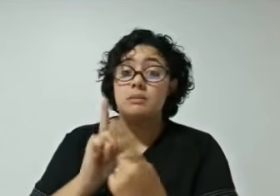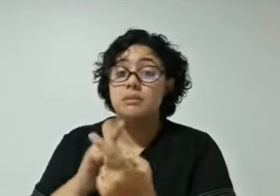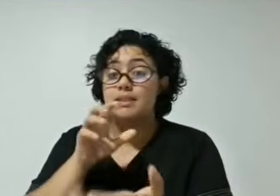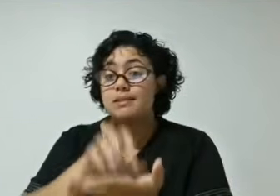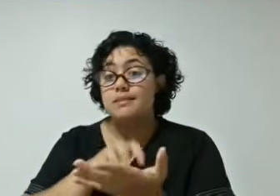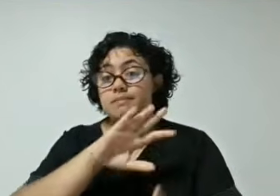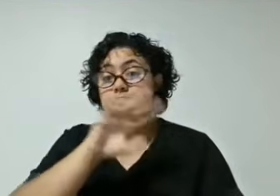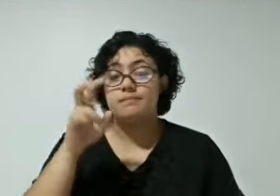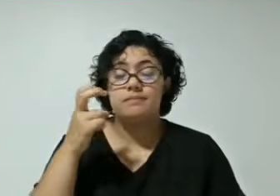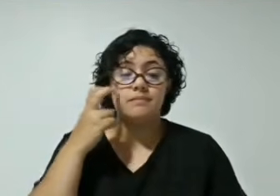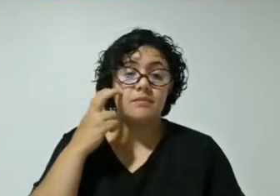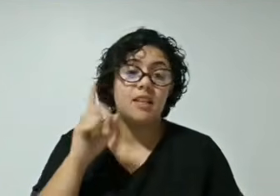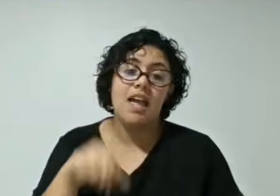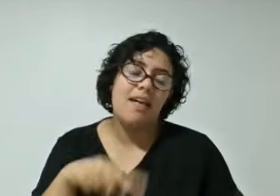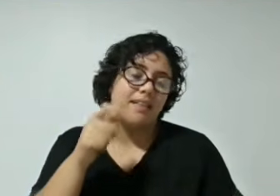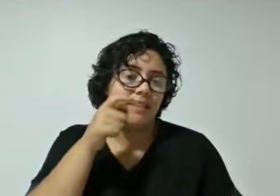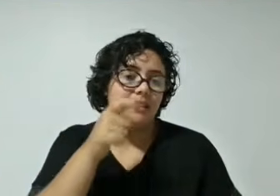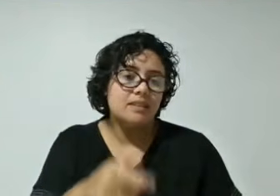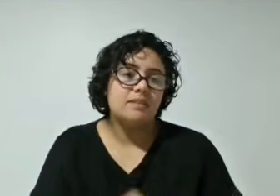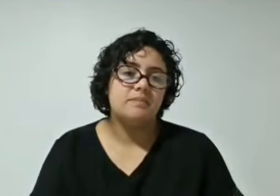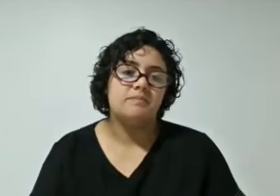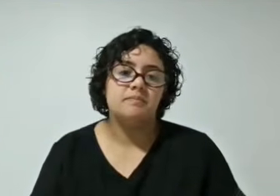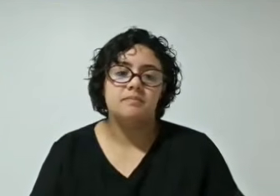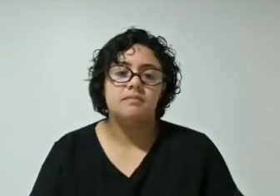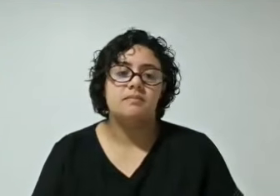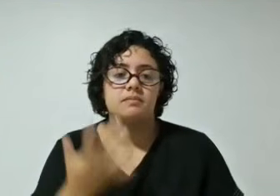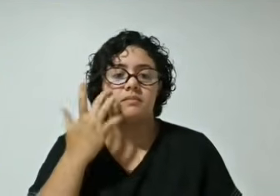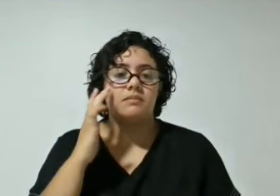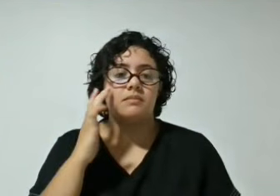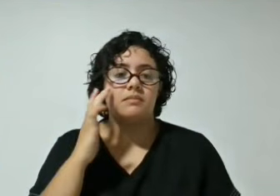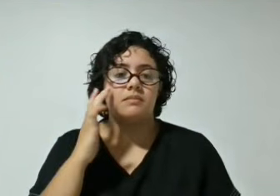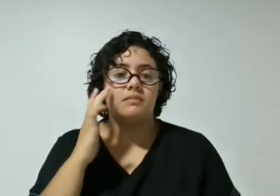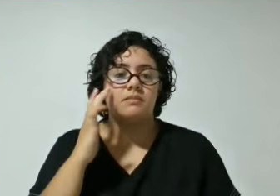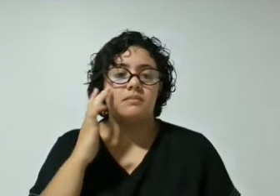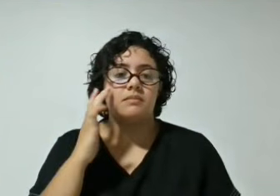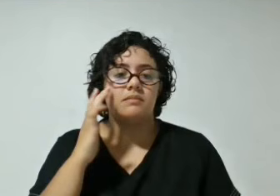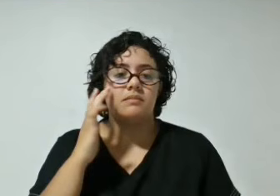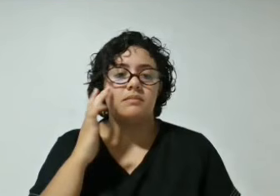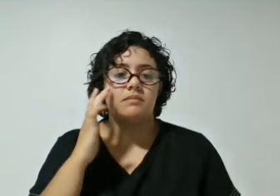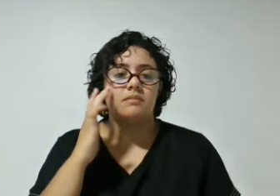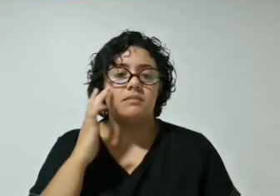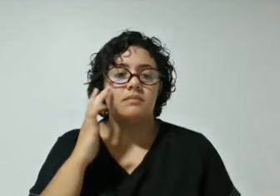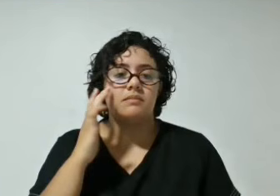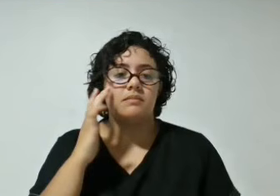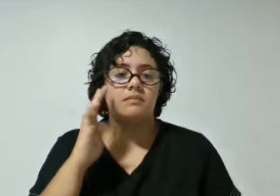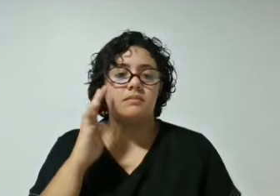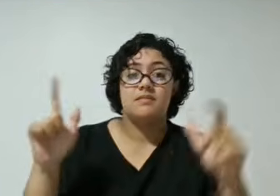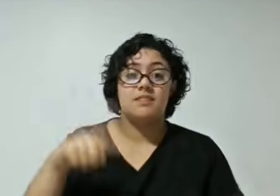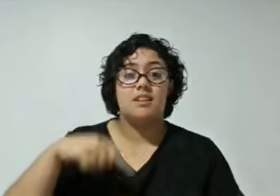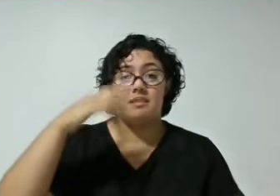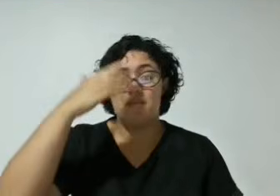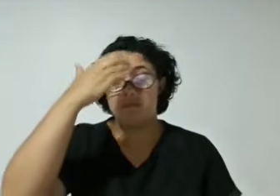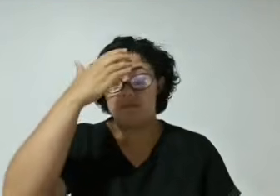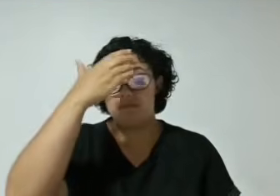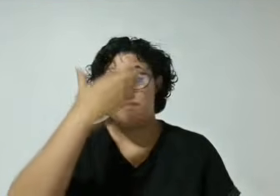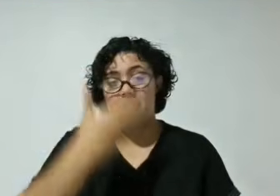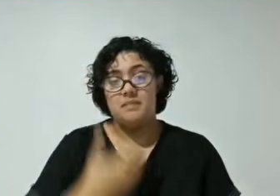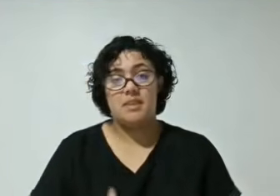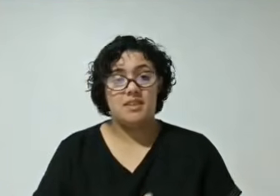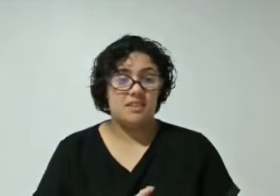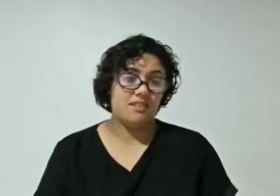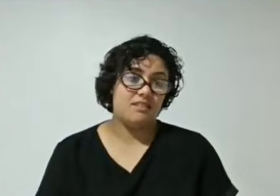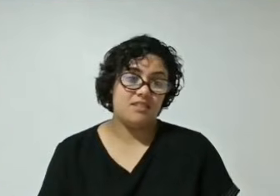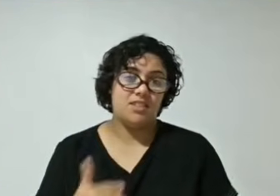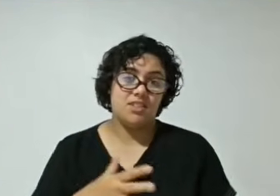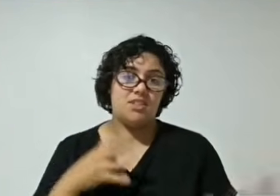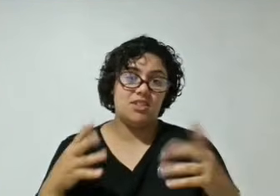tem sido bem interessante. Acho que talvez a maior transformação desse ano foi minha, né? De chegar nesse